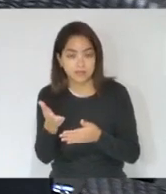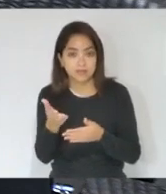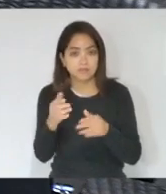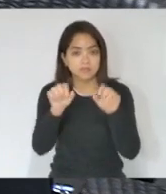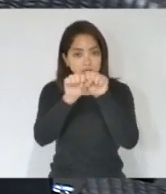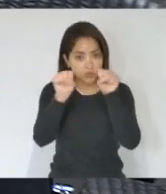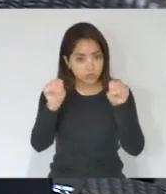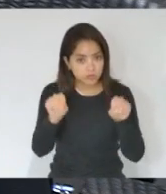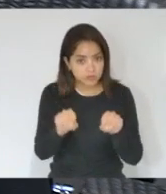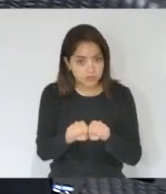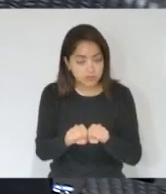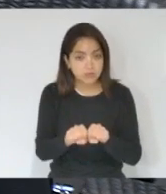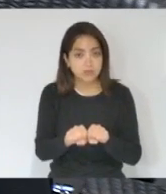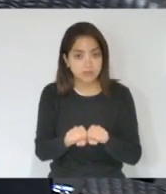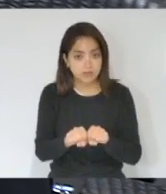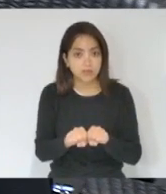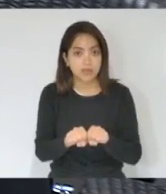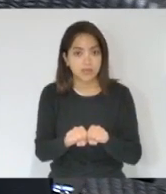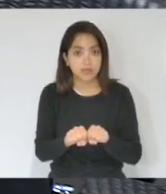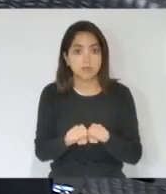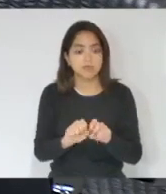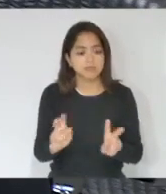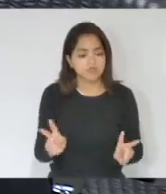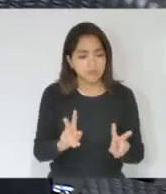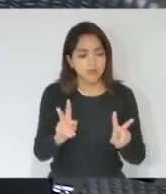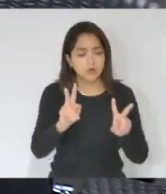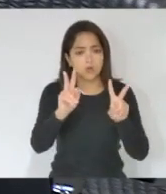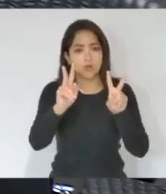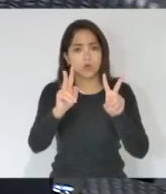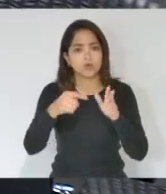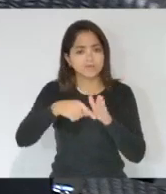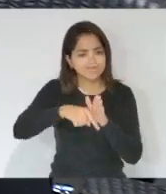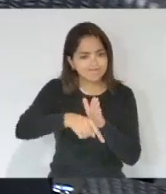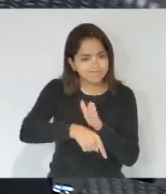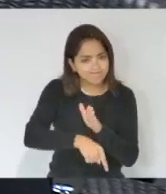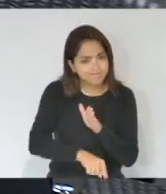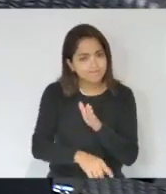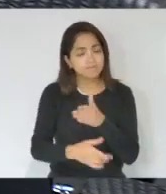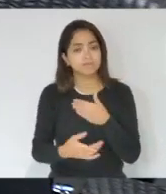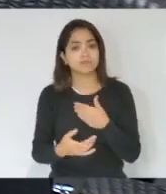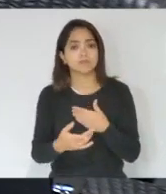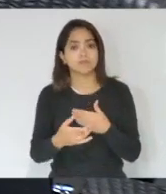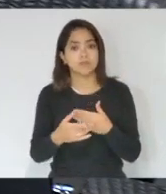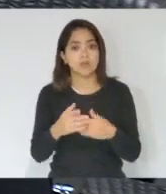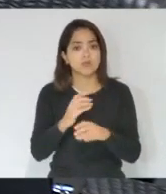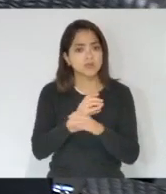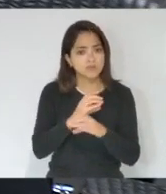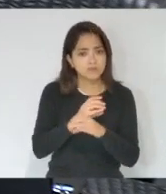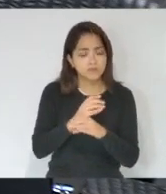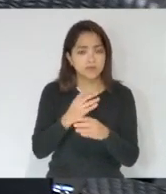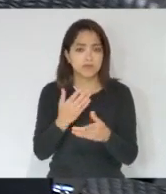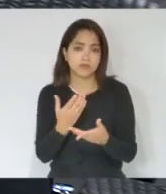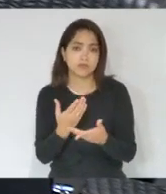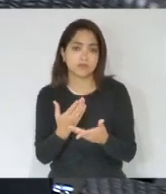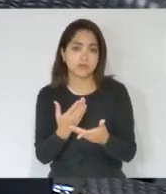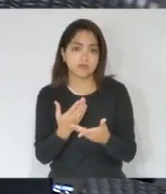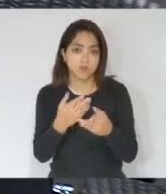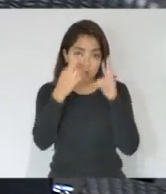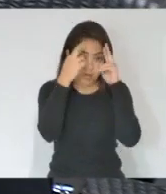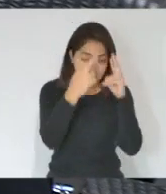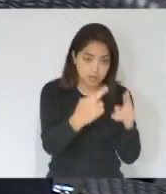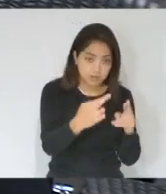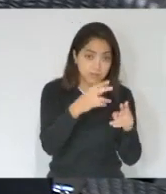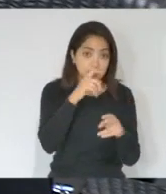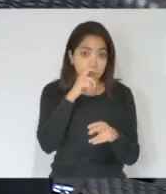bem enraizado de valores, enraizado de civismo, de respeito ao pai, respeito